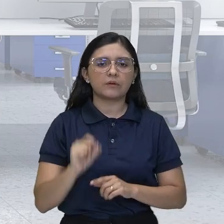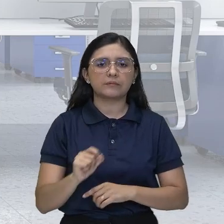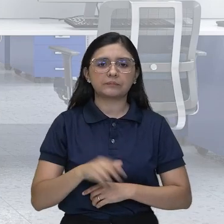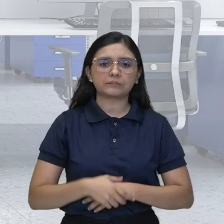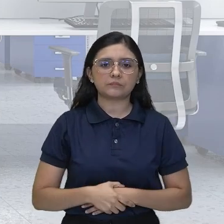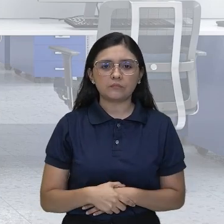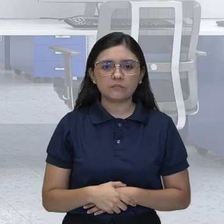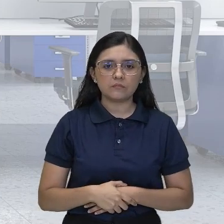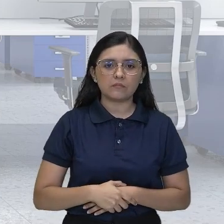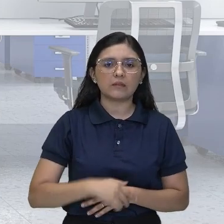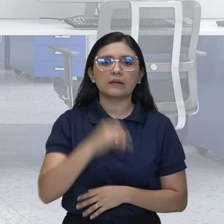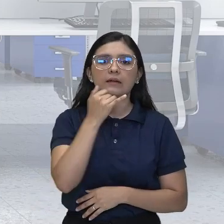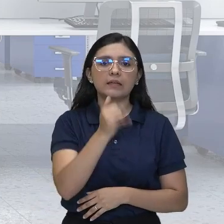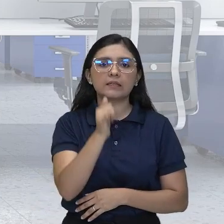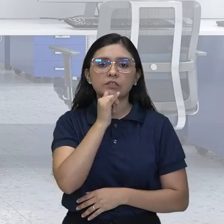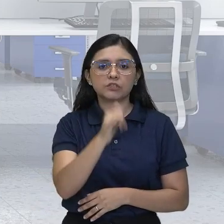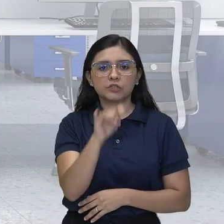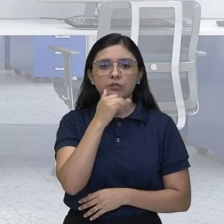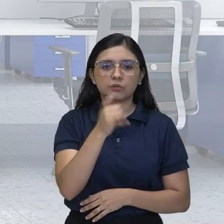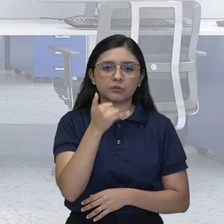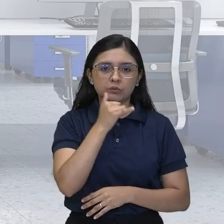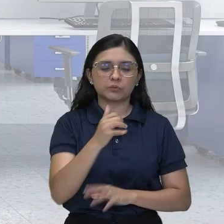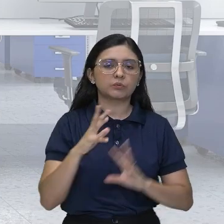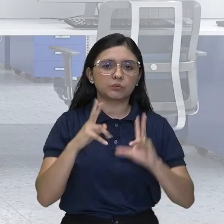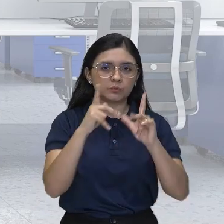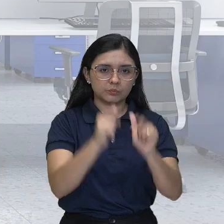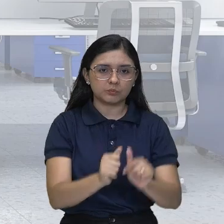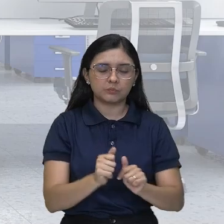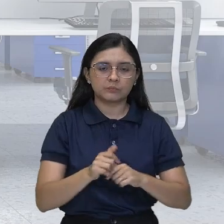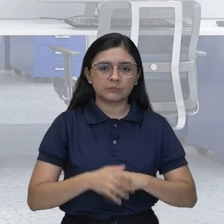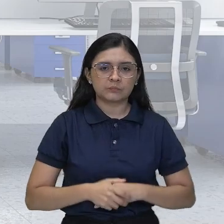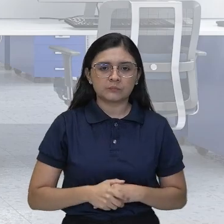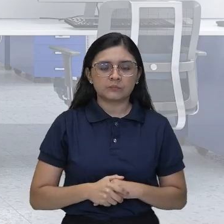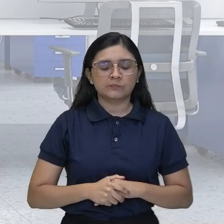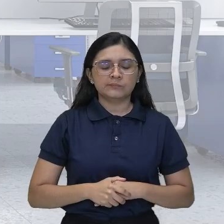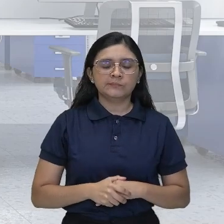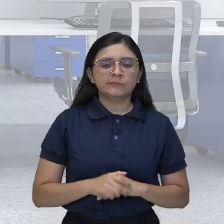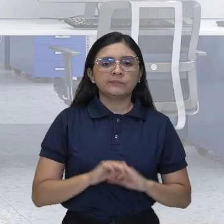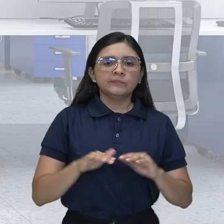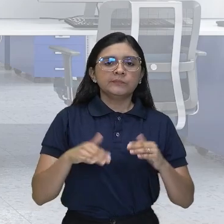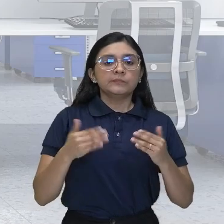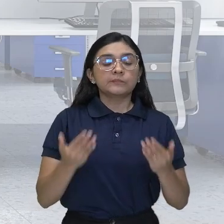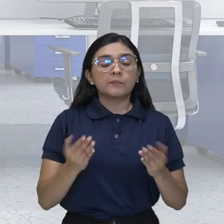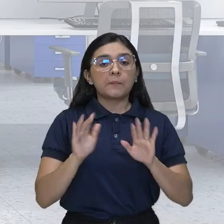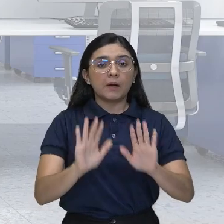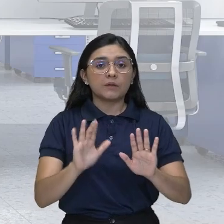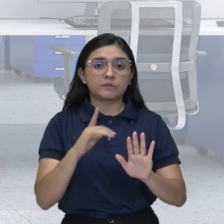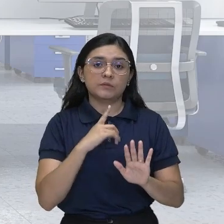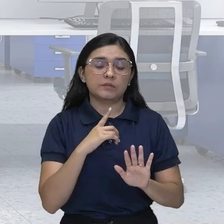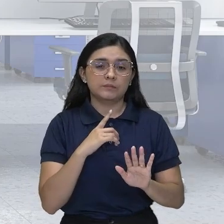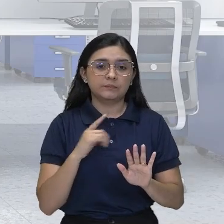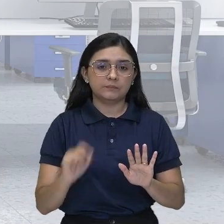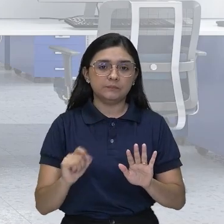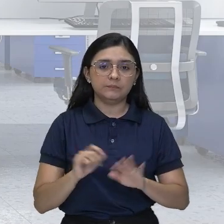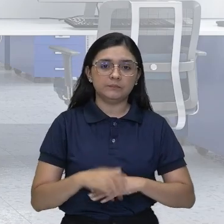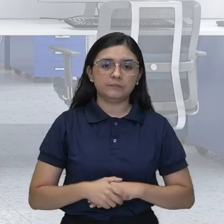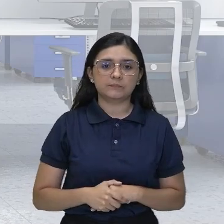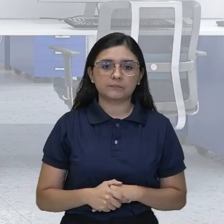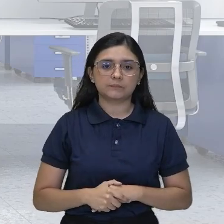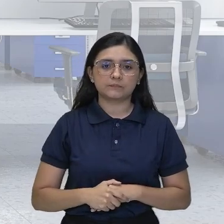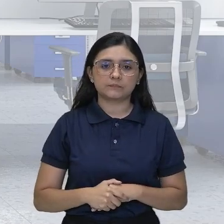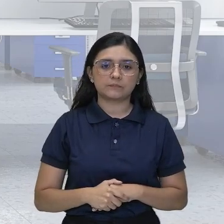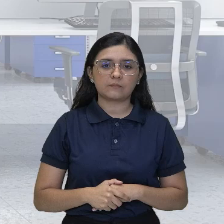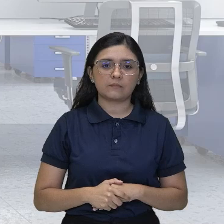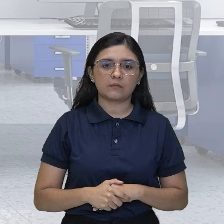literalmente energiza todos os fenômenos. Mas, se a gente levasse a outro